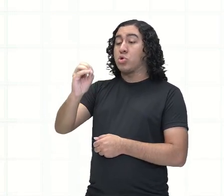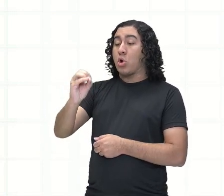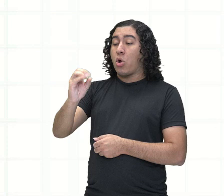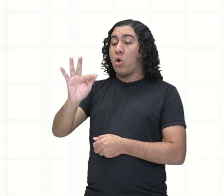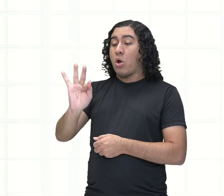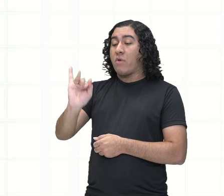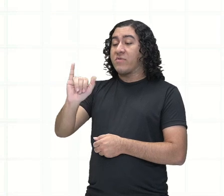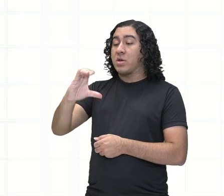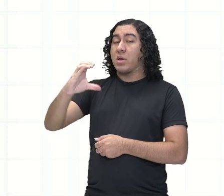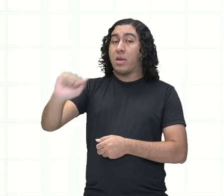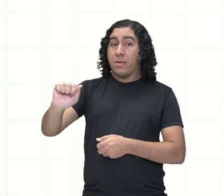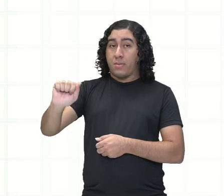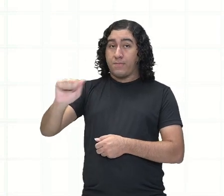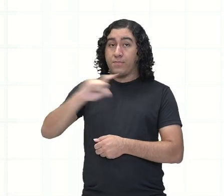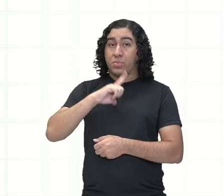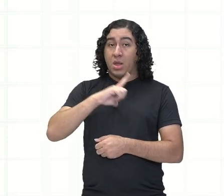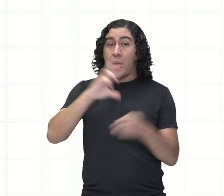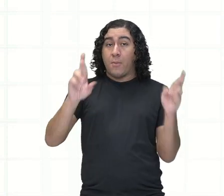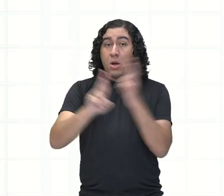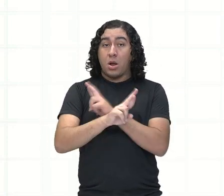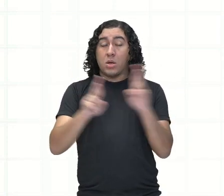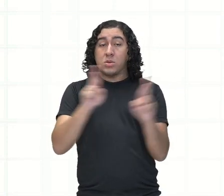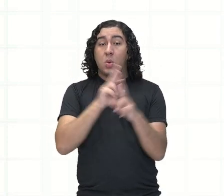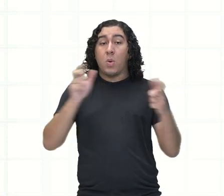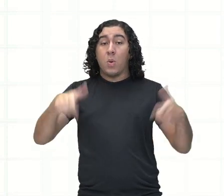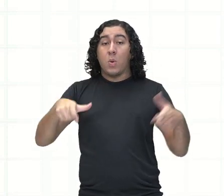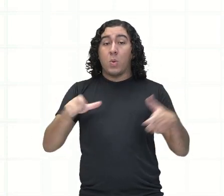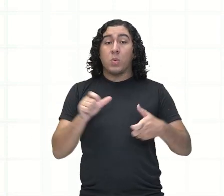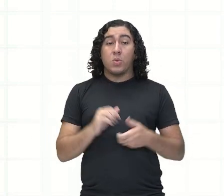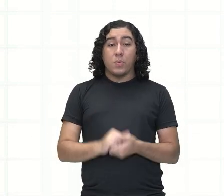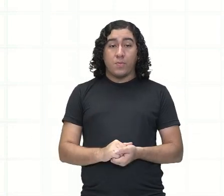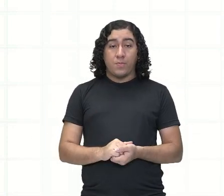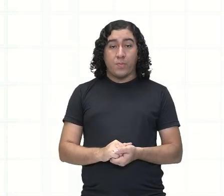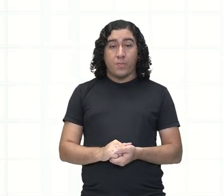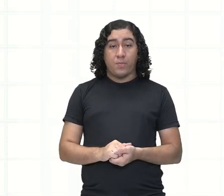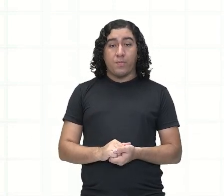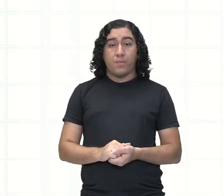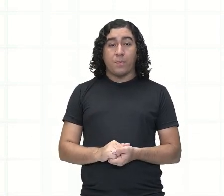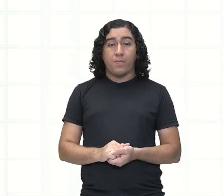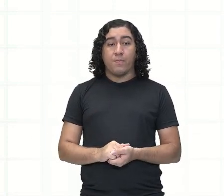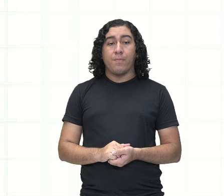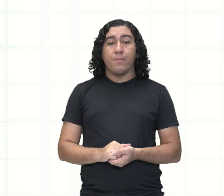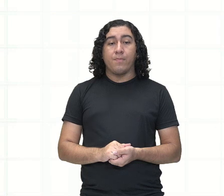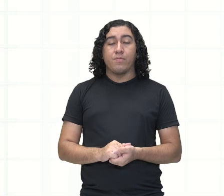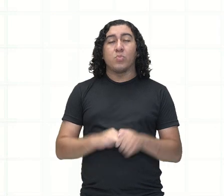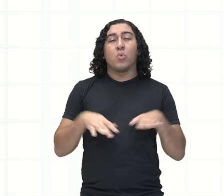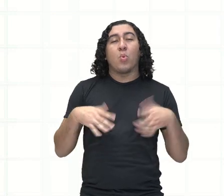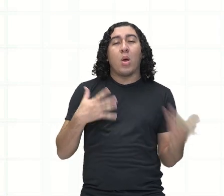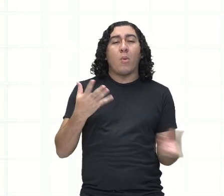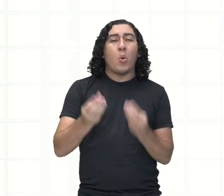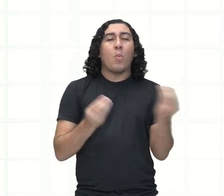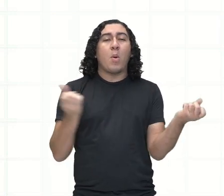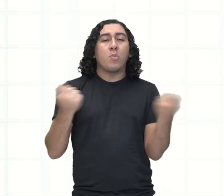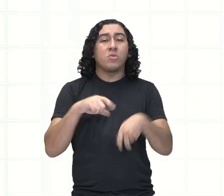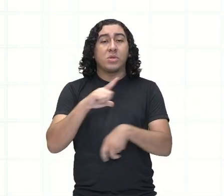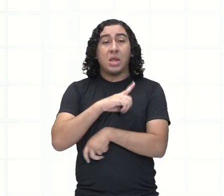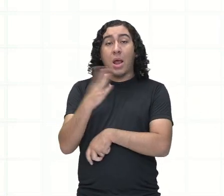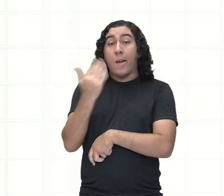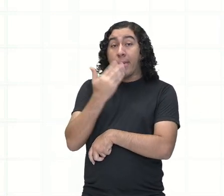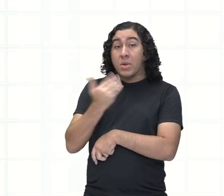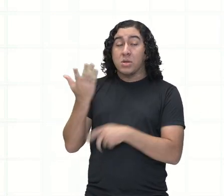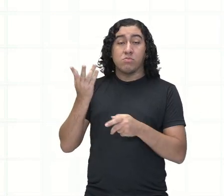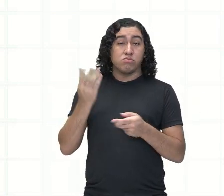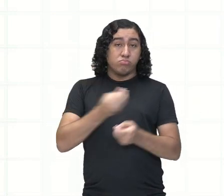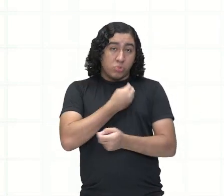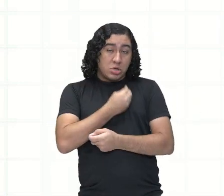uma referência, tem uma relação com o que serve de alimentação para todos os seres vivos que